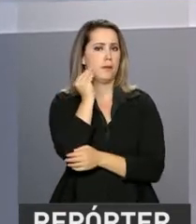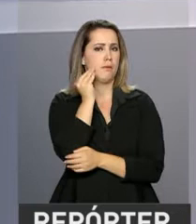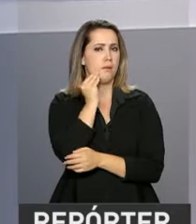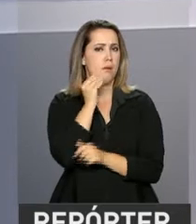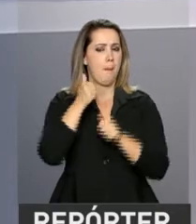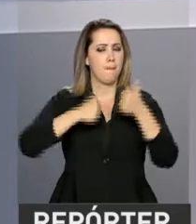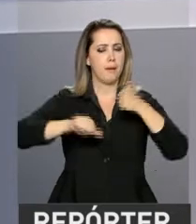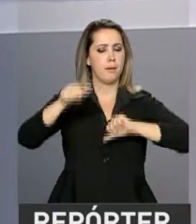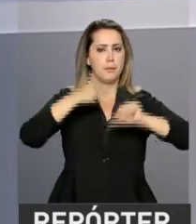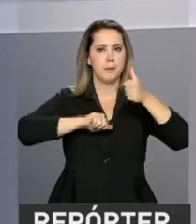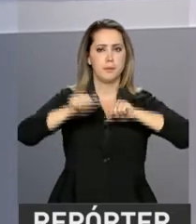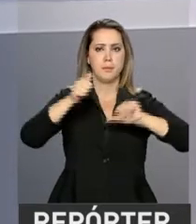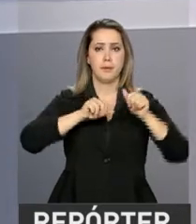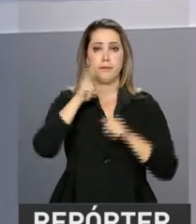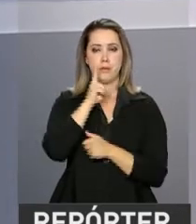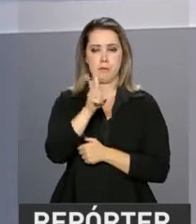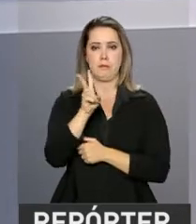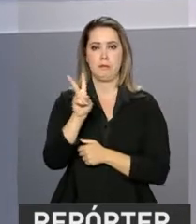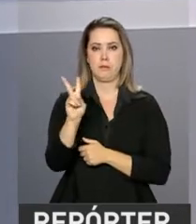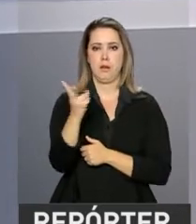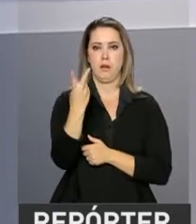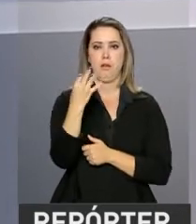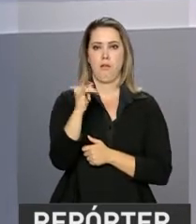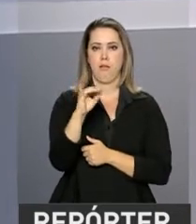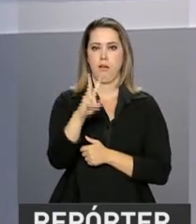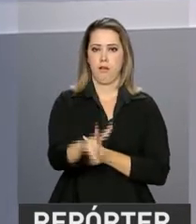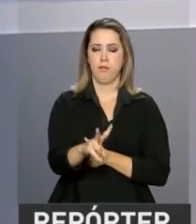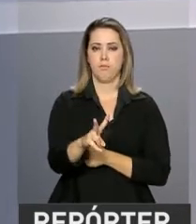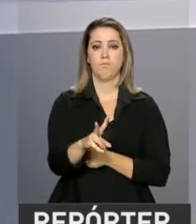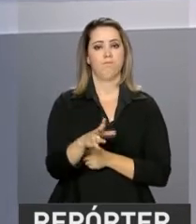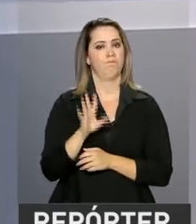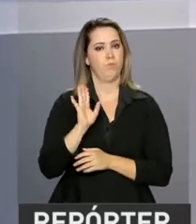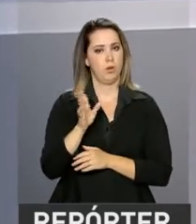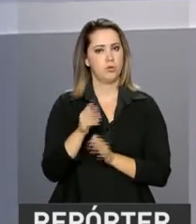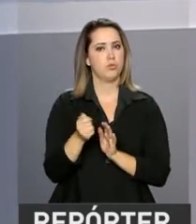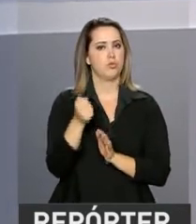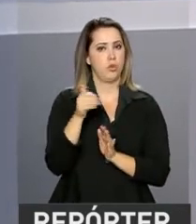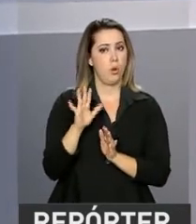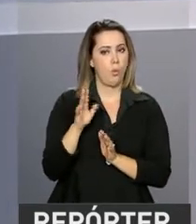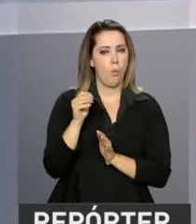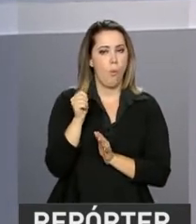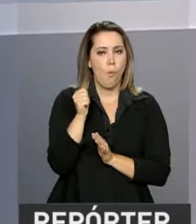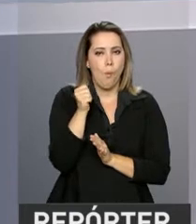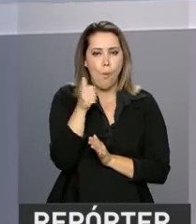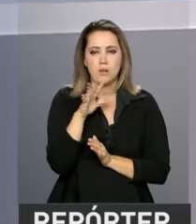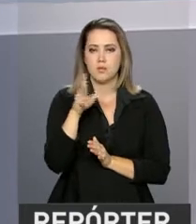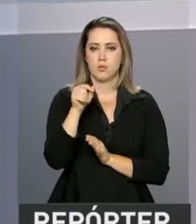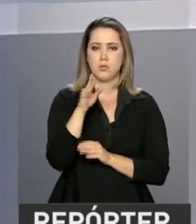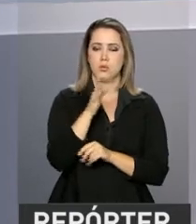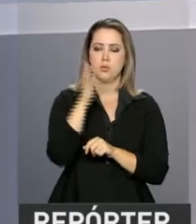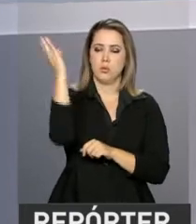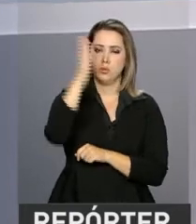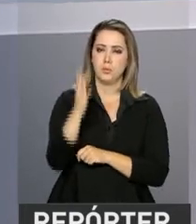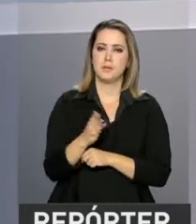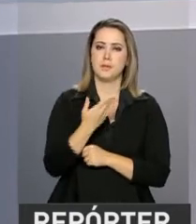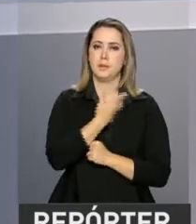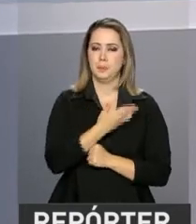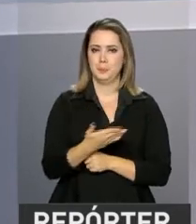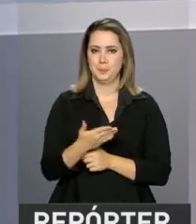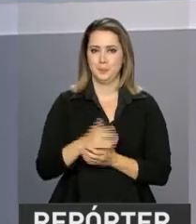a presença do vírus hiv em breve a novidade deve chegar a todo o brasil a repórter natália melo tem os